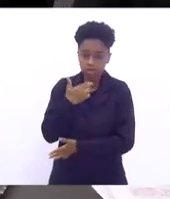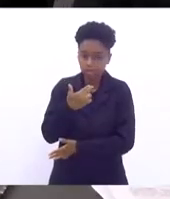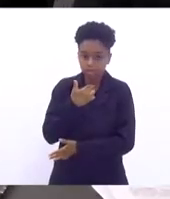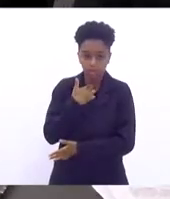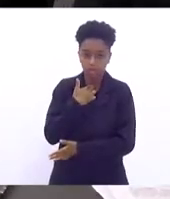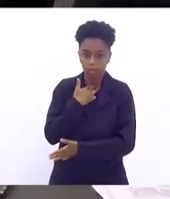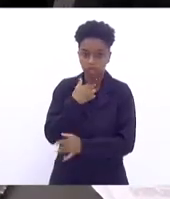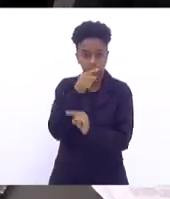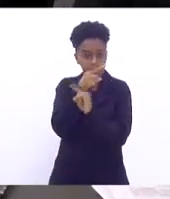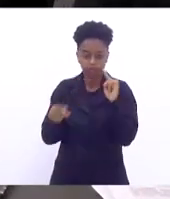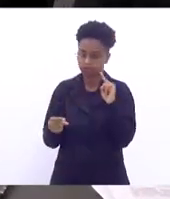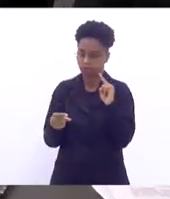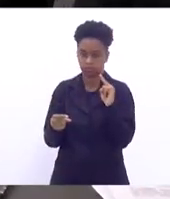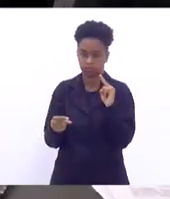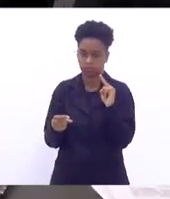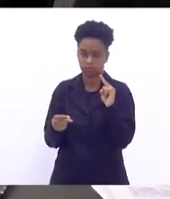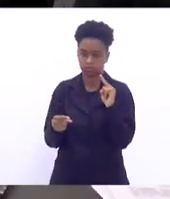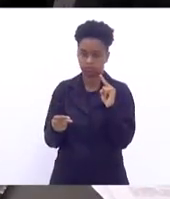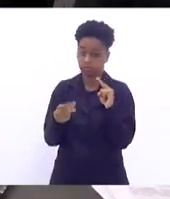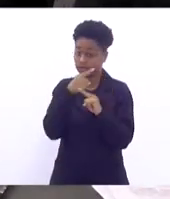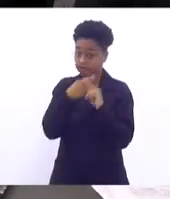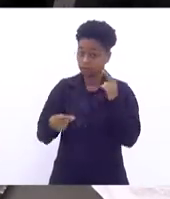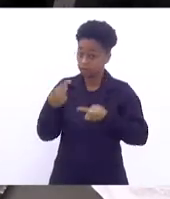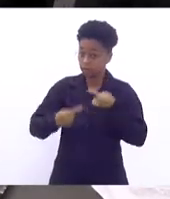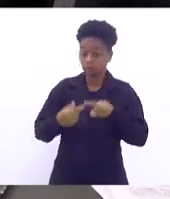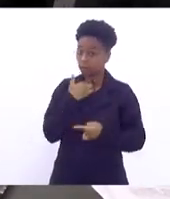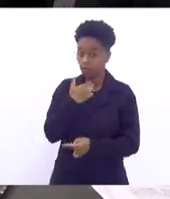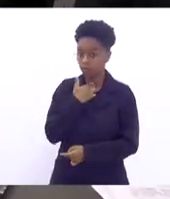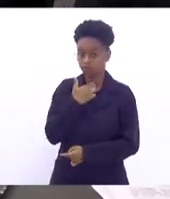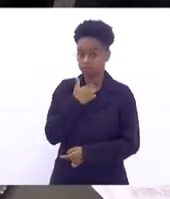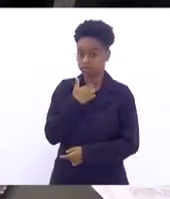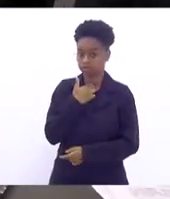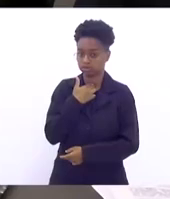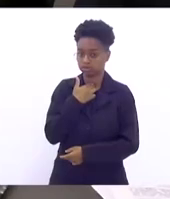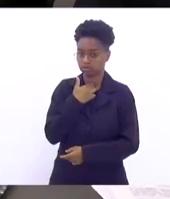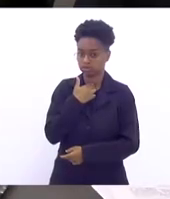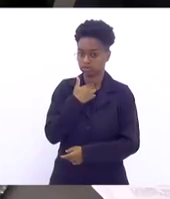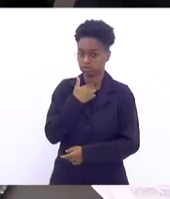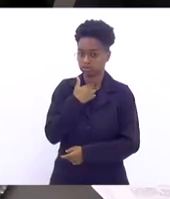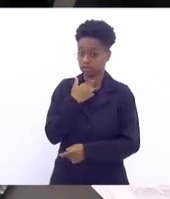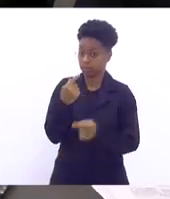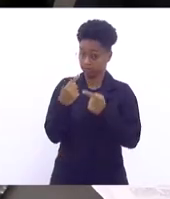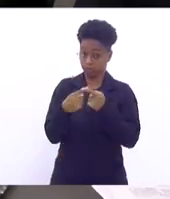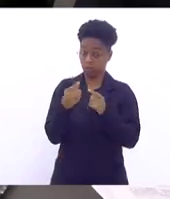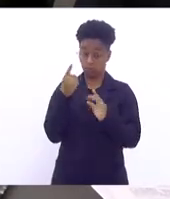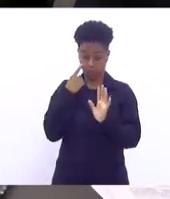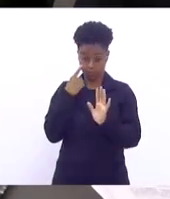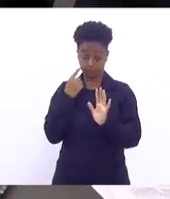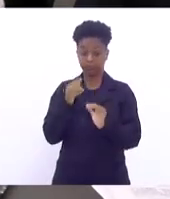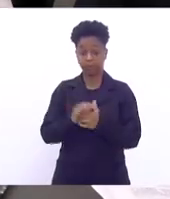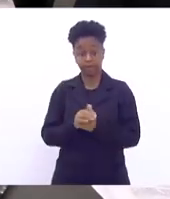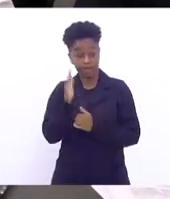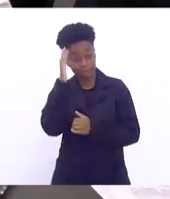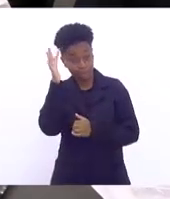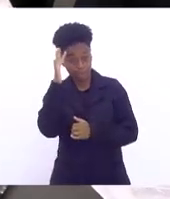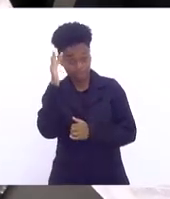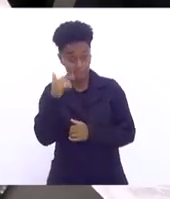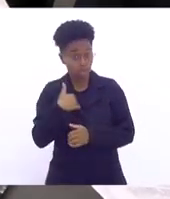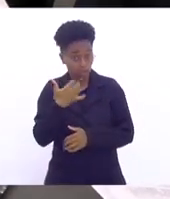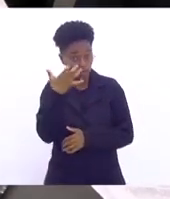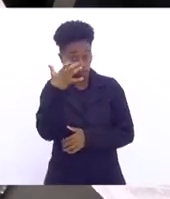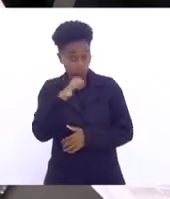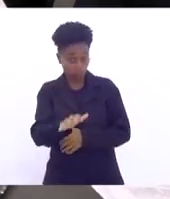veto veto político que é o seguinte né vamos supor eu não quero que o